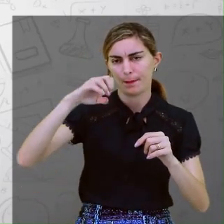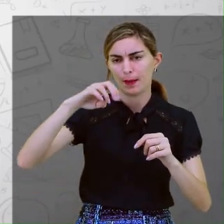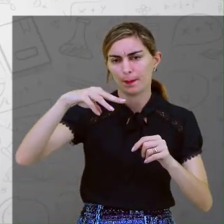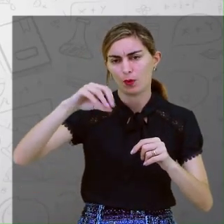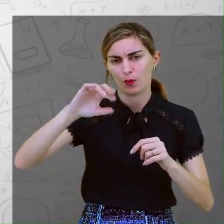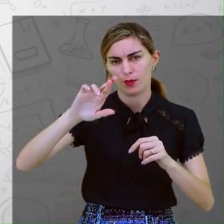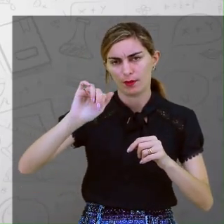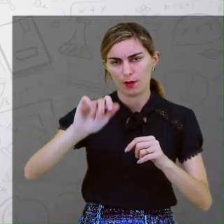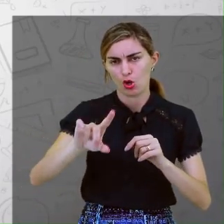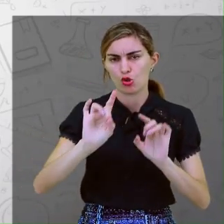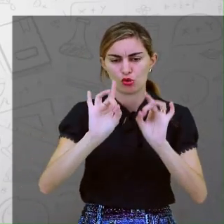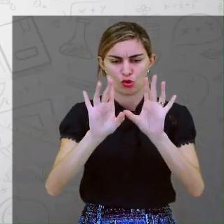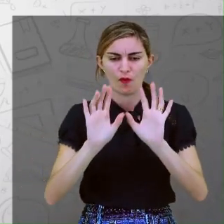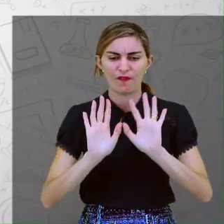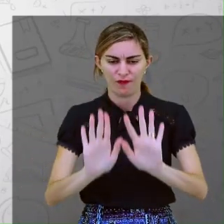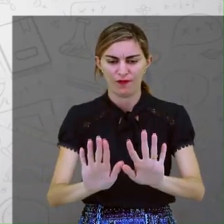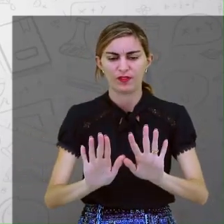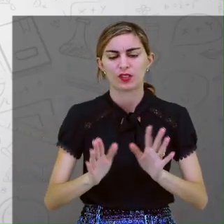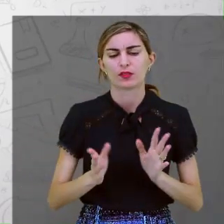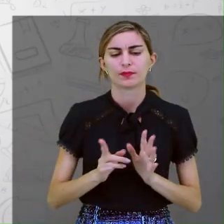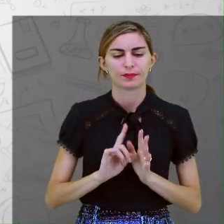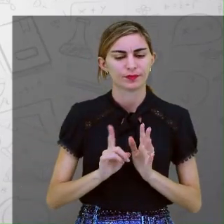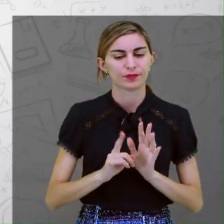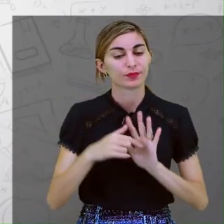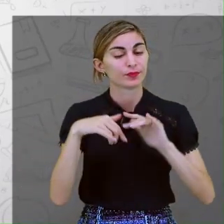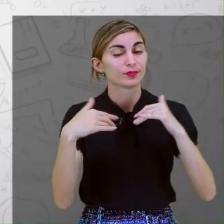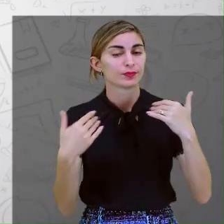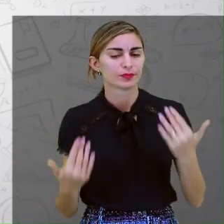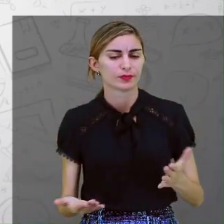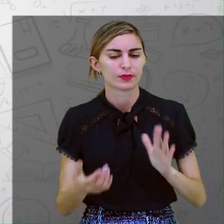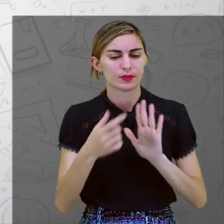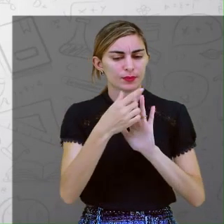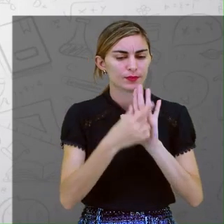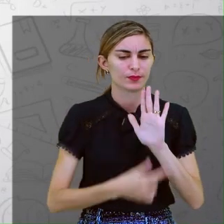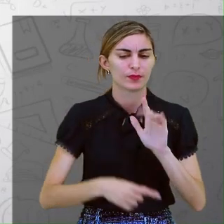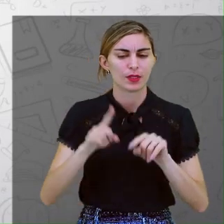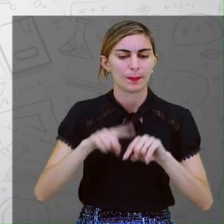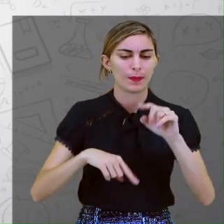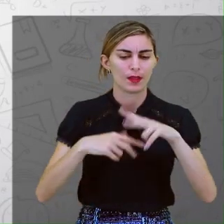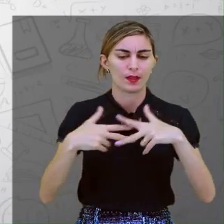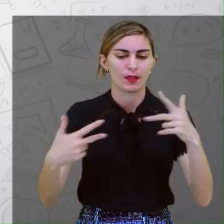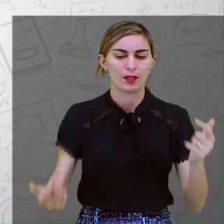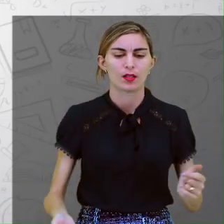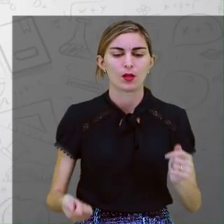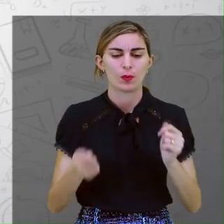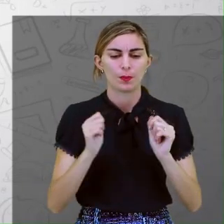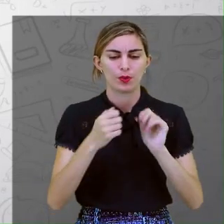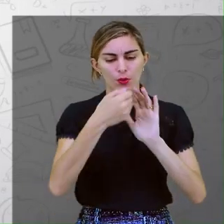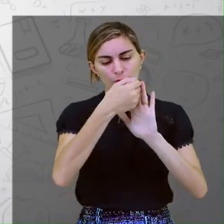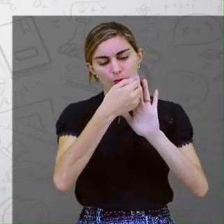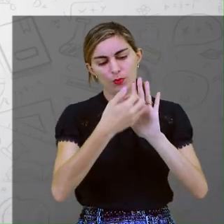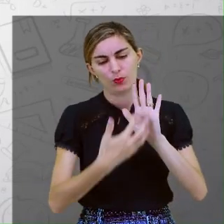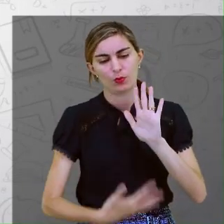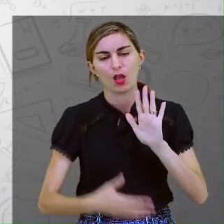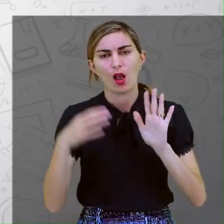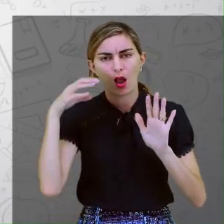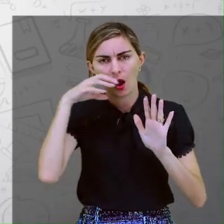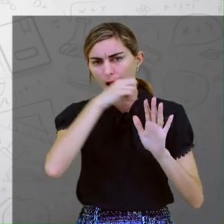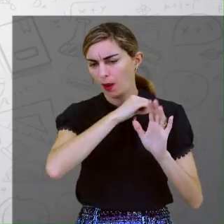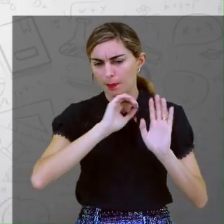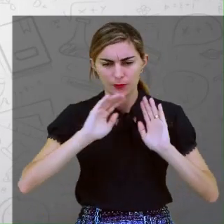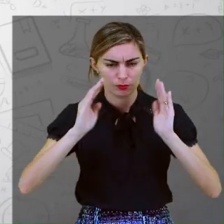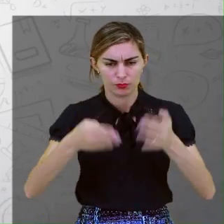fique ali um memorial maçante, né? Então, materiais podem ser descritos de forma rápida